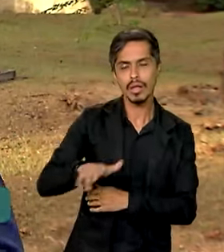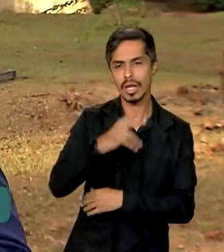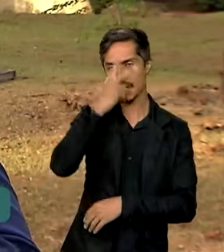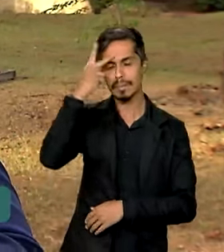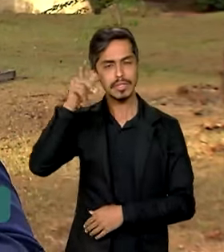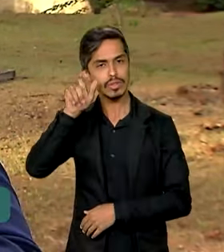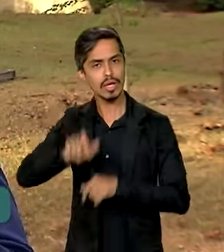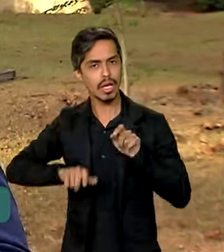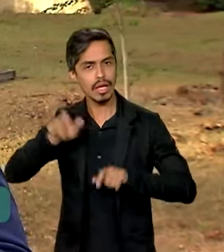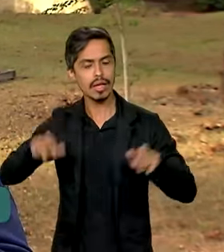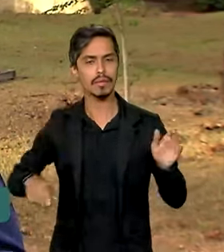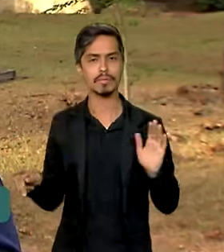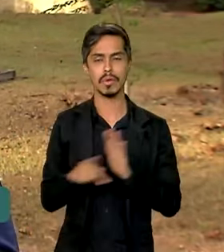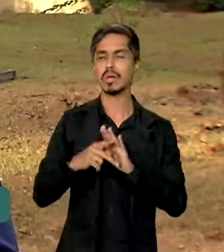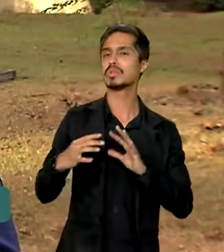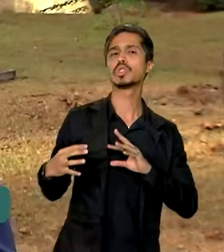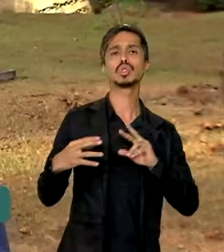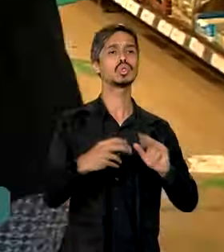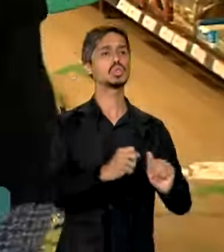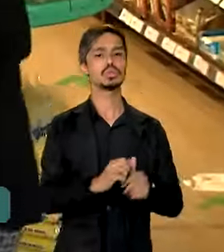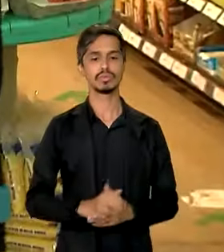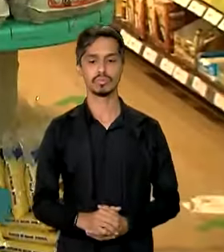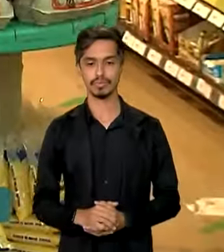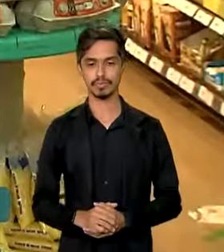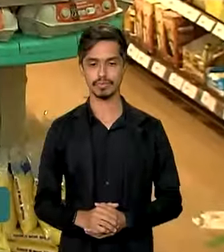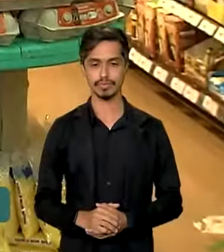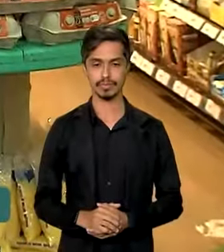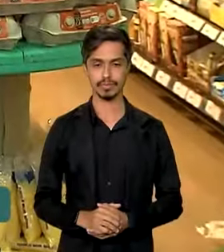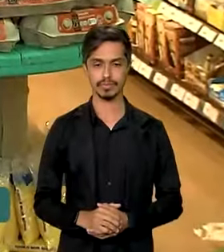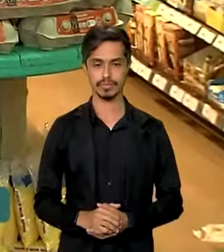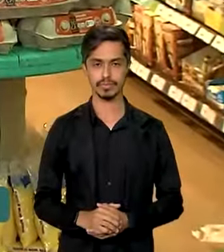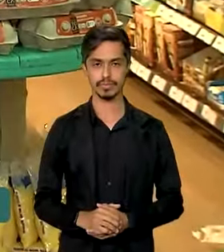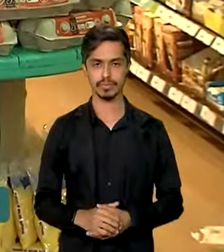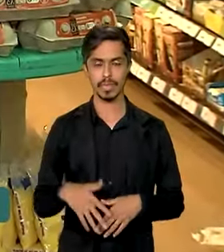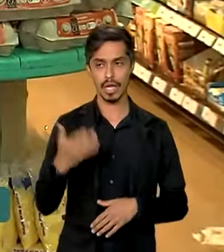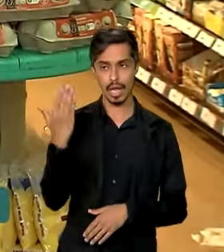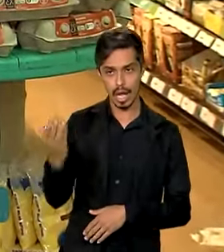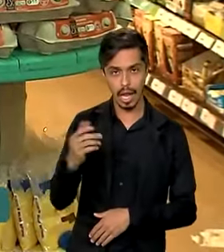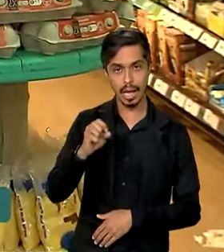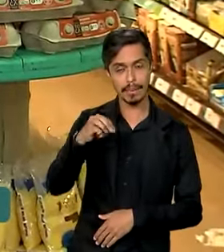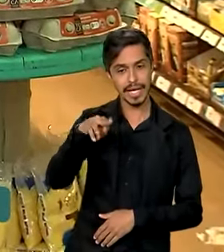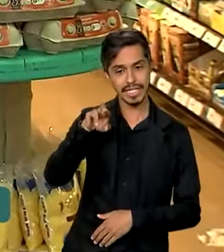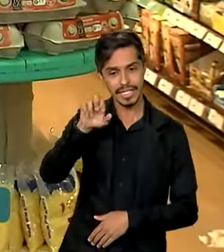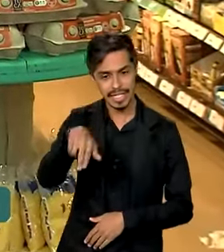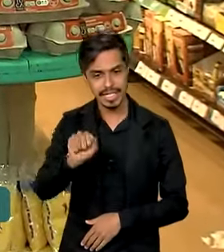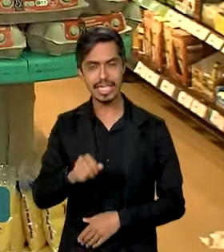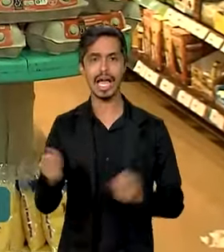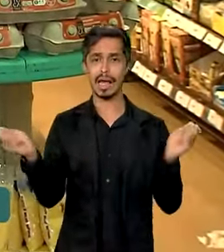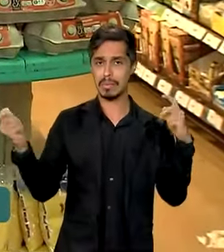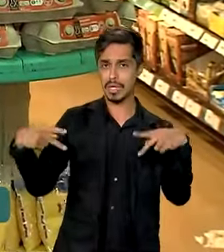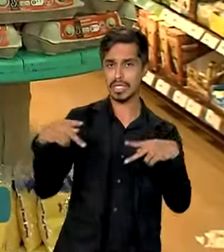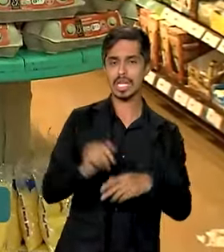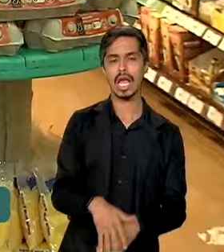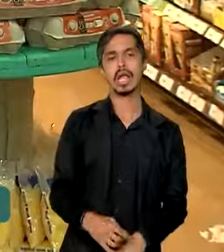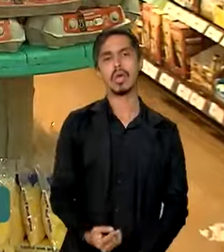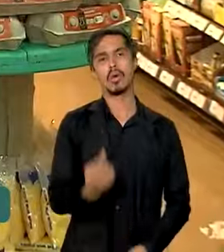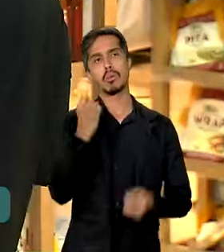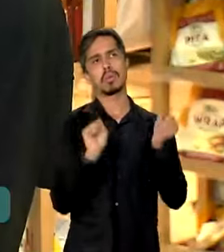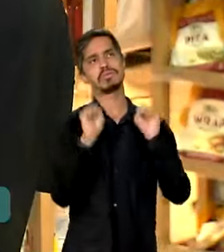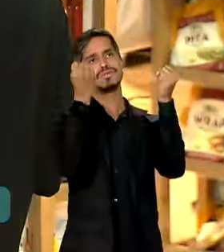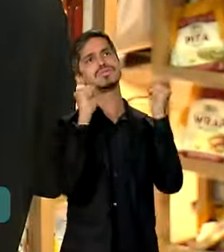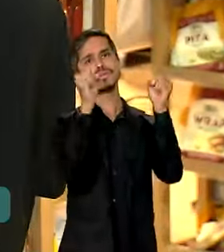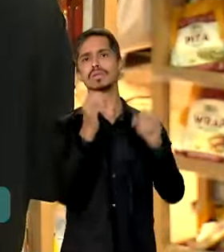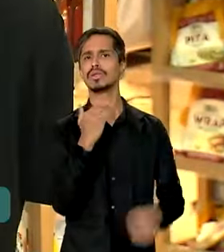rural, para tudo, para a saúde. Para a aposentada Marina, só atividade física não basta para uma vida